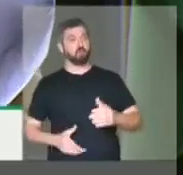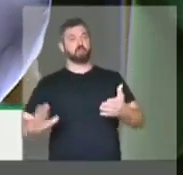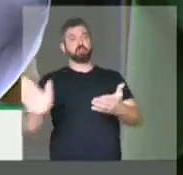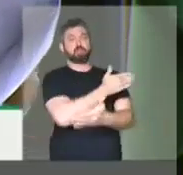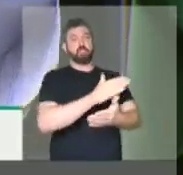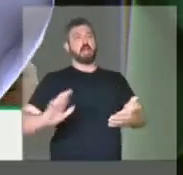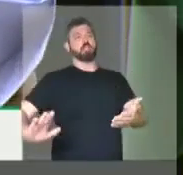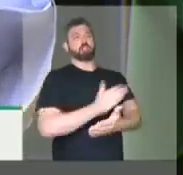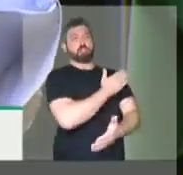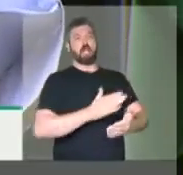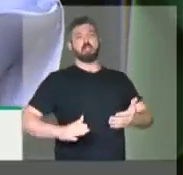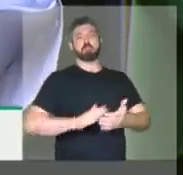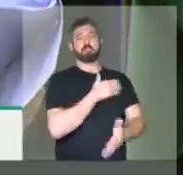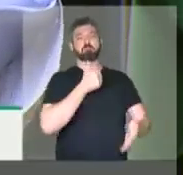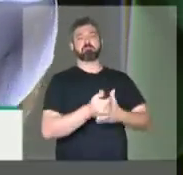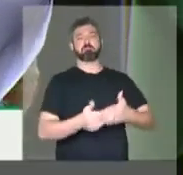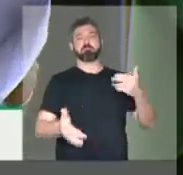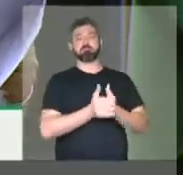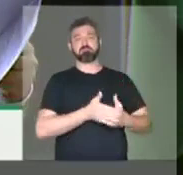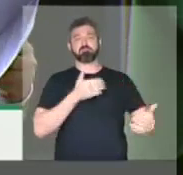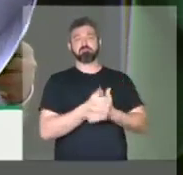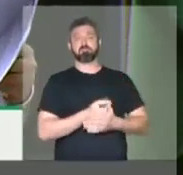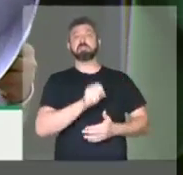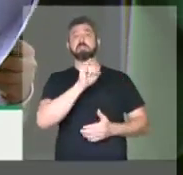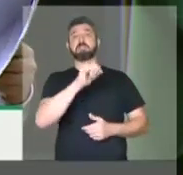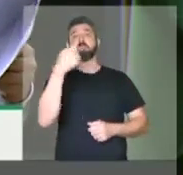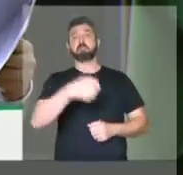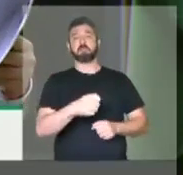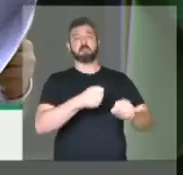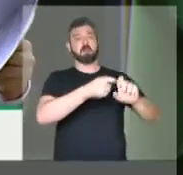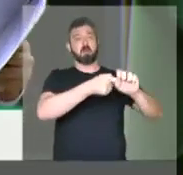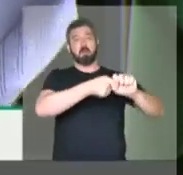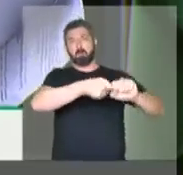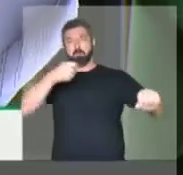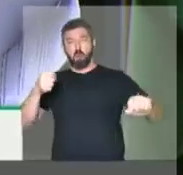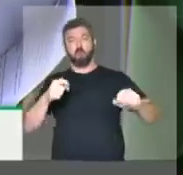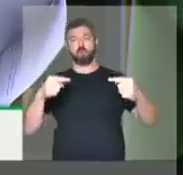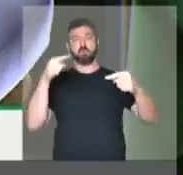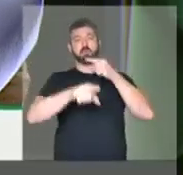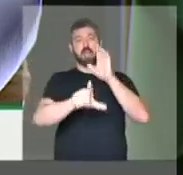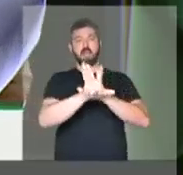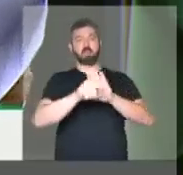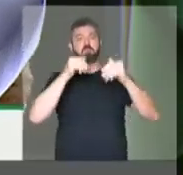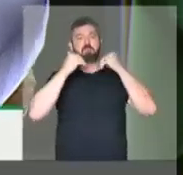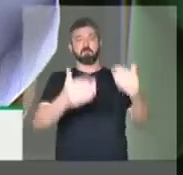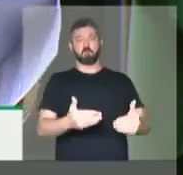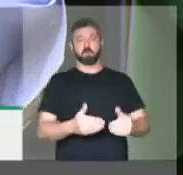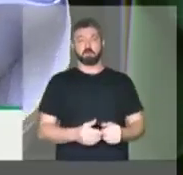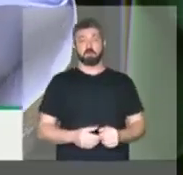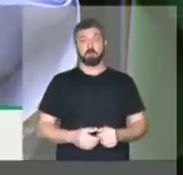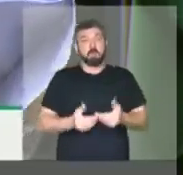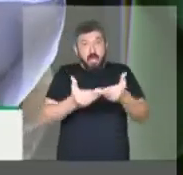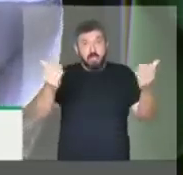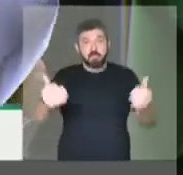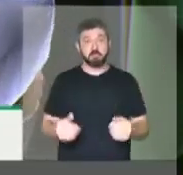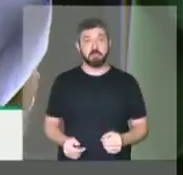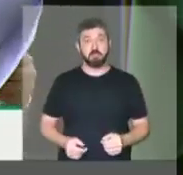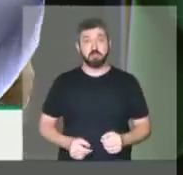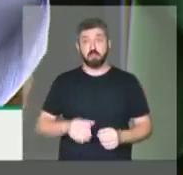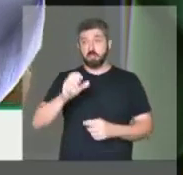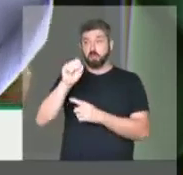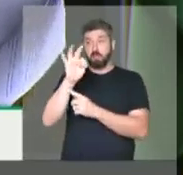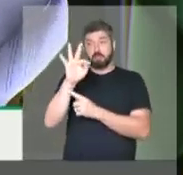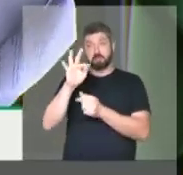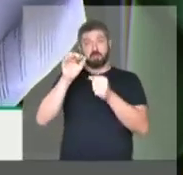de campo, ainda que para isso seja necessário romper com a ordem legal e democrática. Assim foi quando o